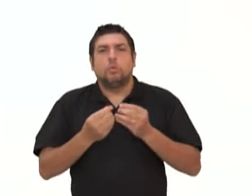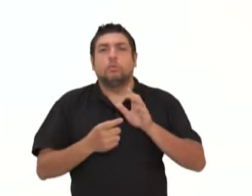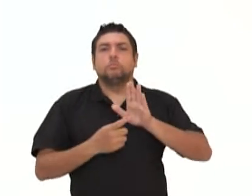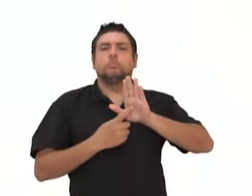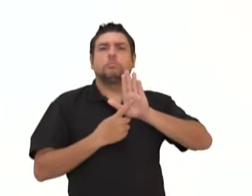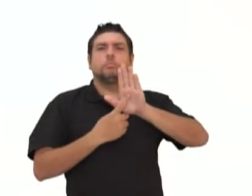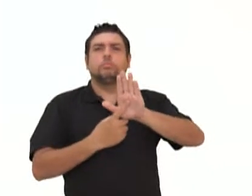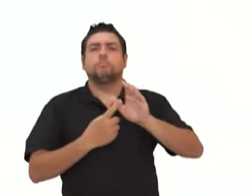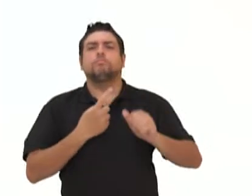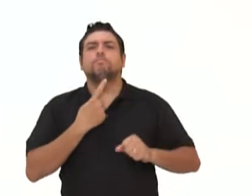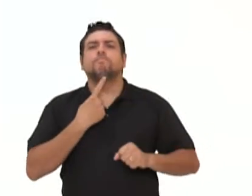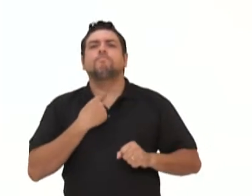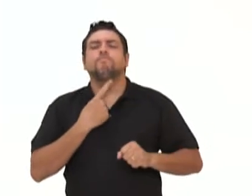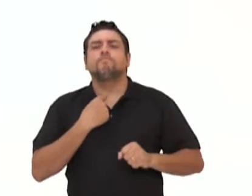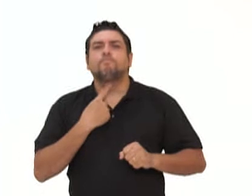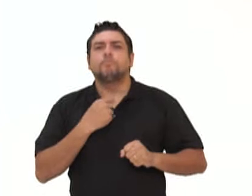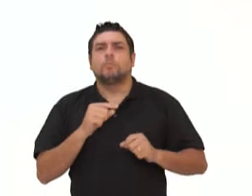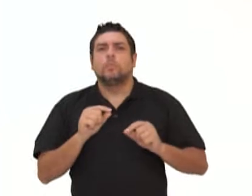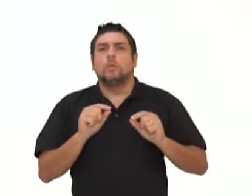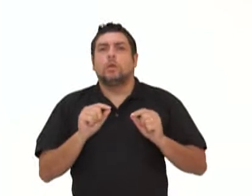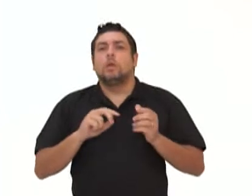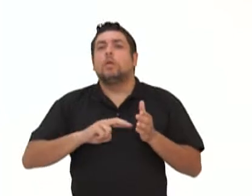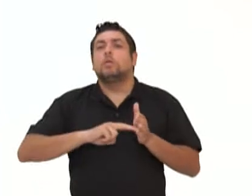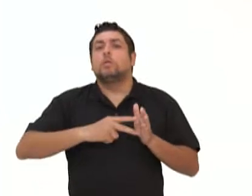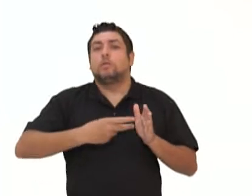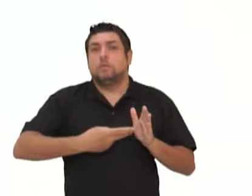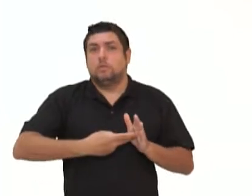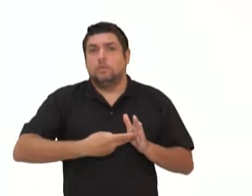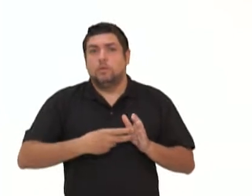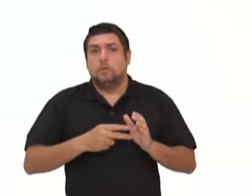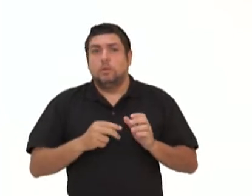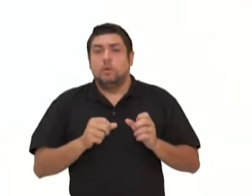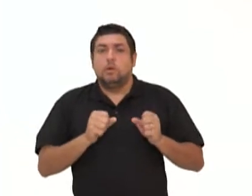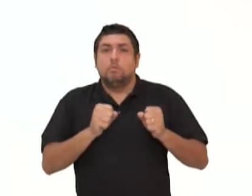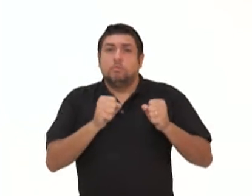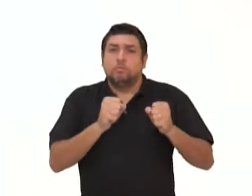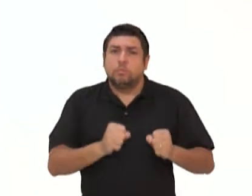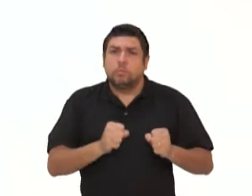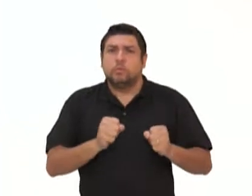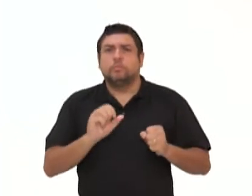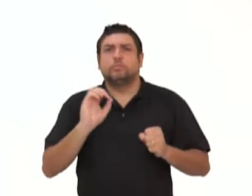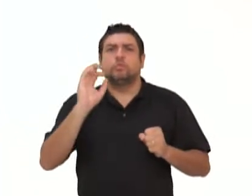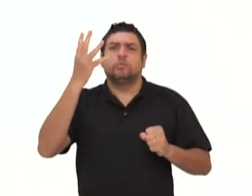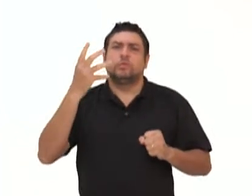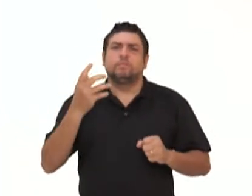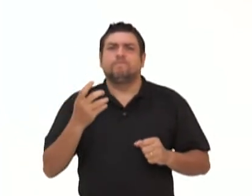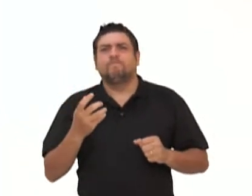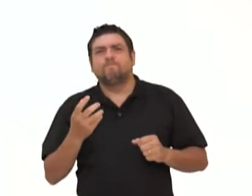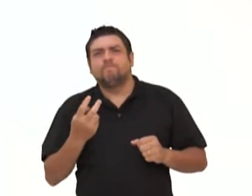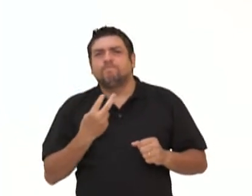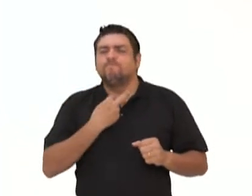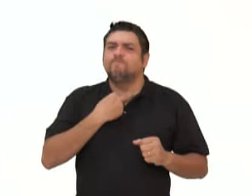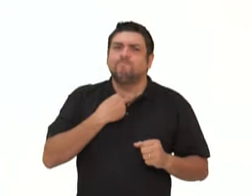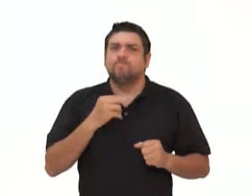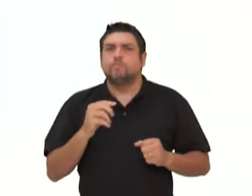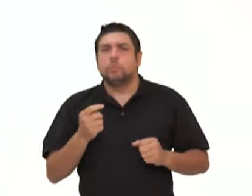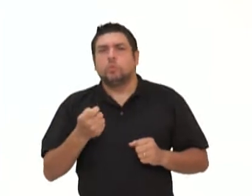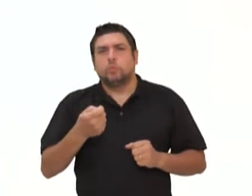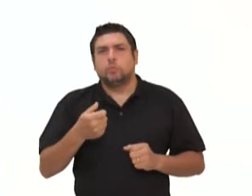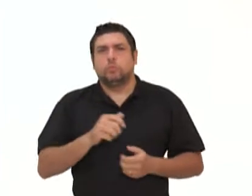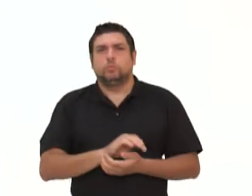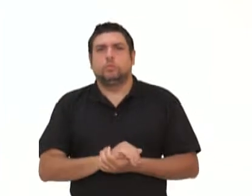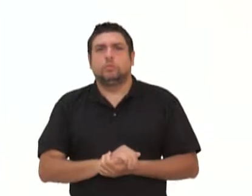desejo, que se crê provável ou pouco provável. A ideia do próprio subjuntivo. ¿Sí?